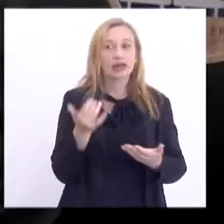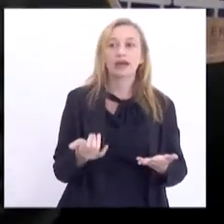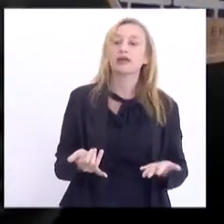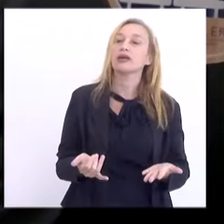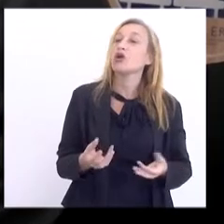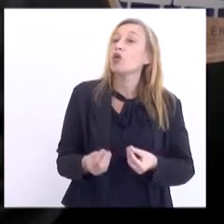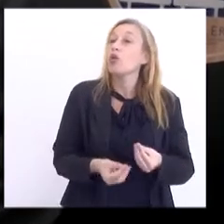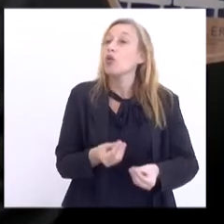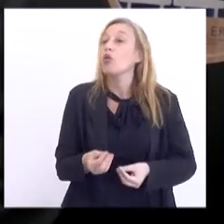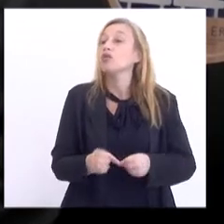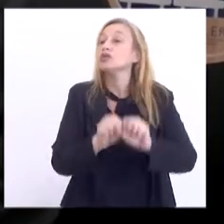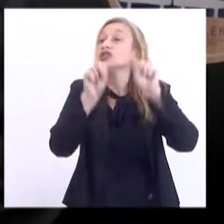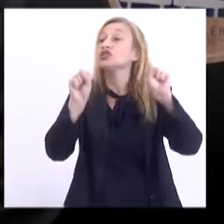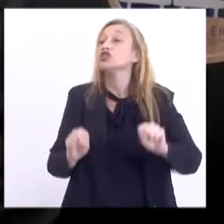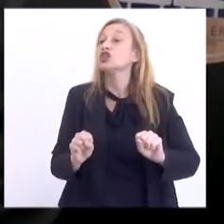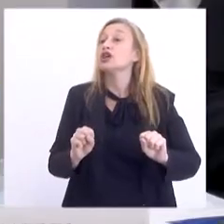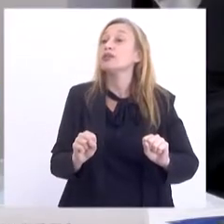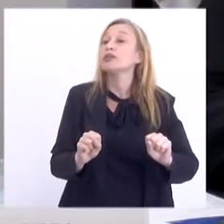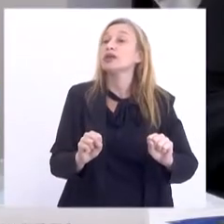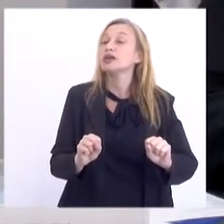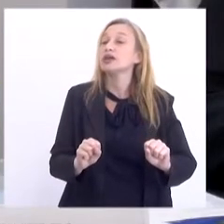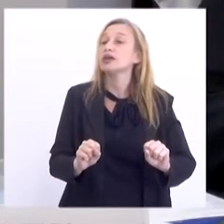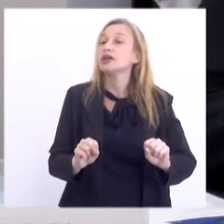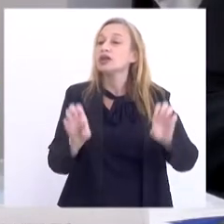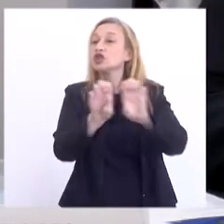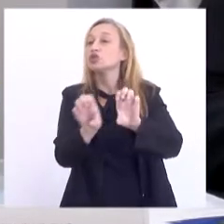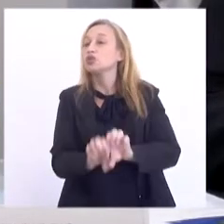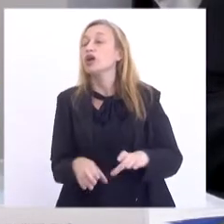o pai sistema estruturado